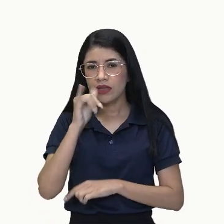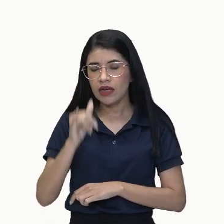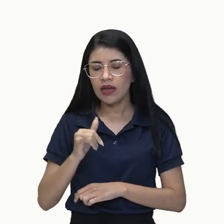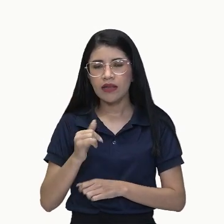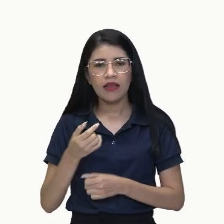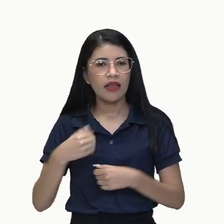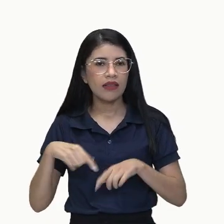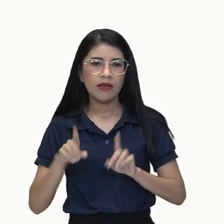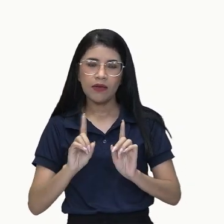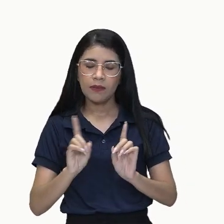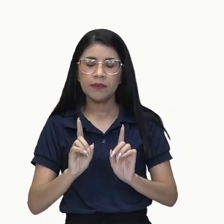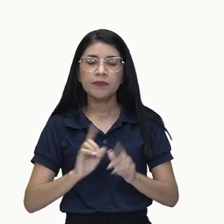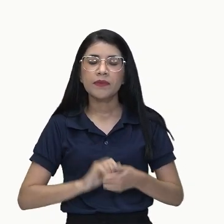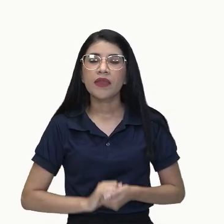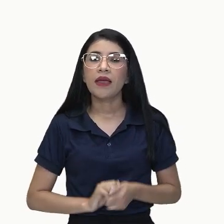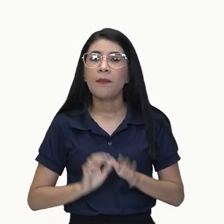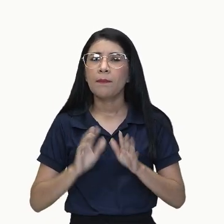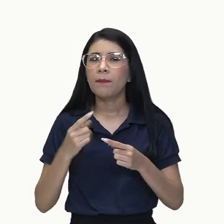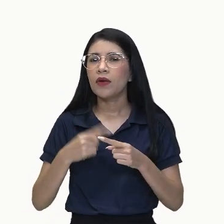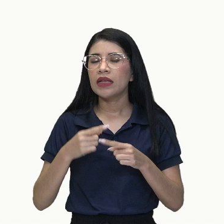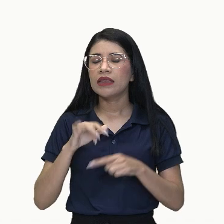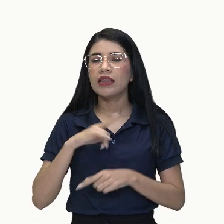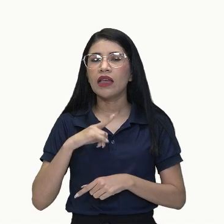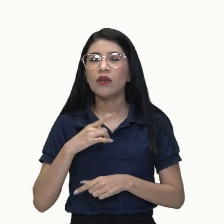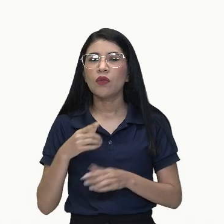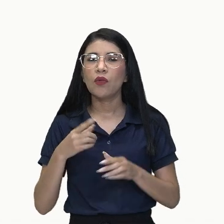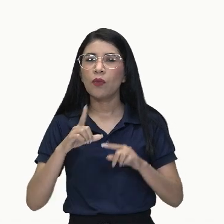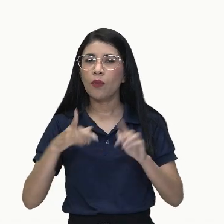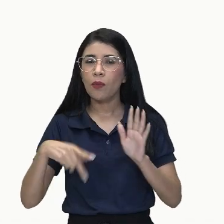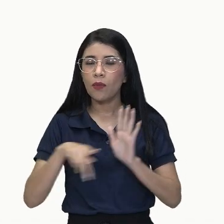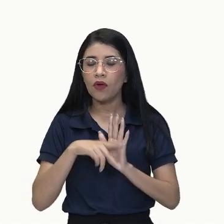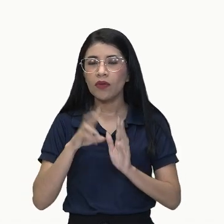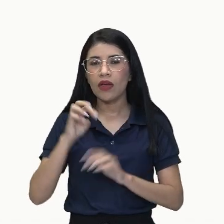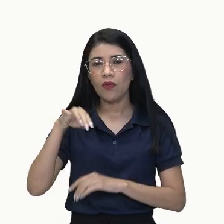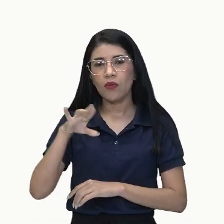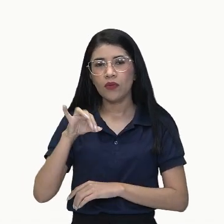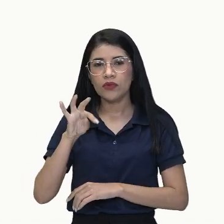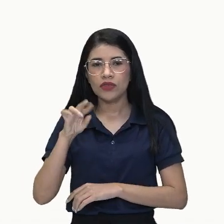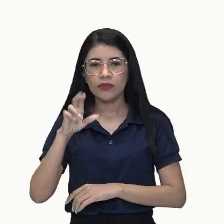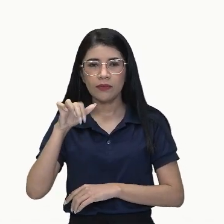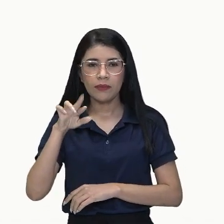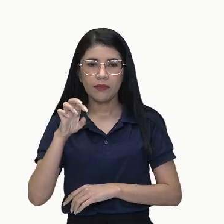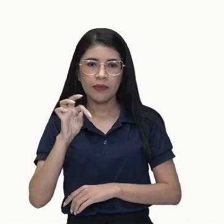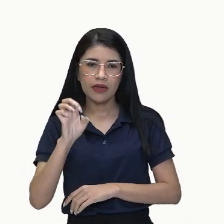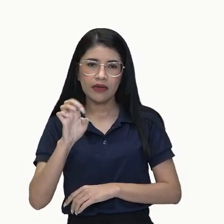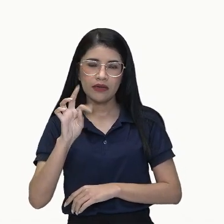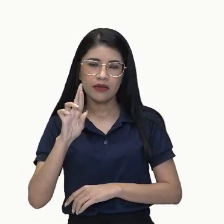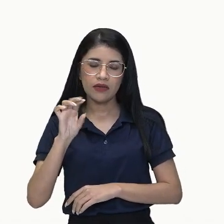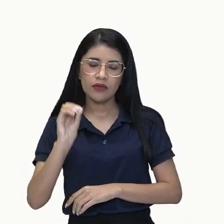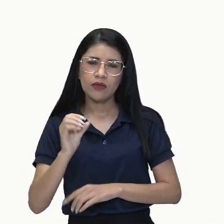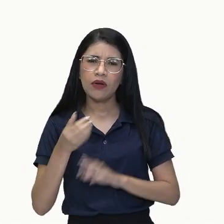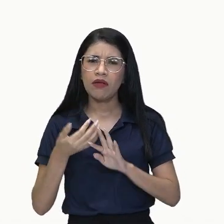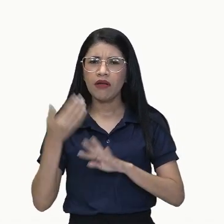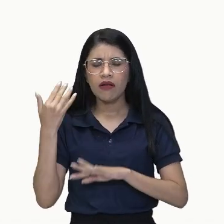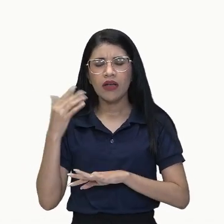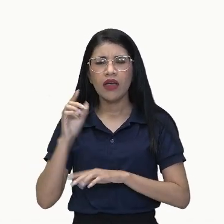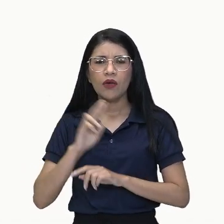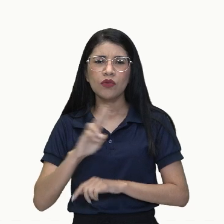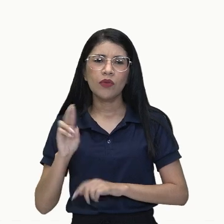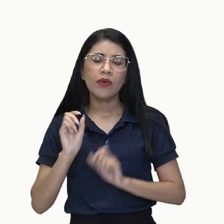não, porque eu tenho um aparelho chamado de multímetro. E muito tempo atrás ele era chamado